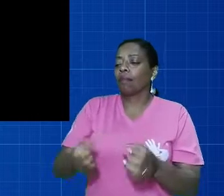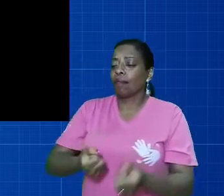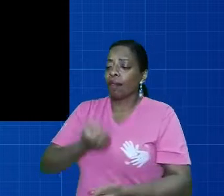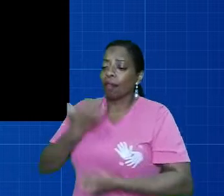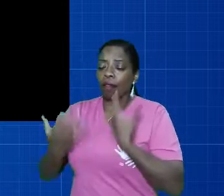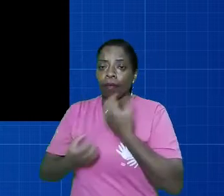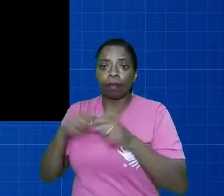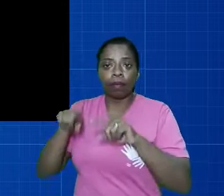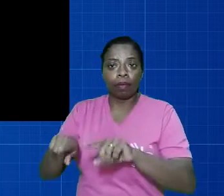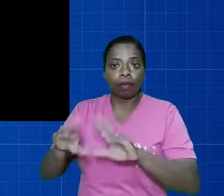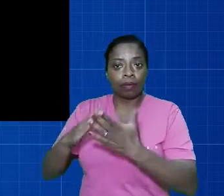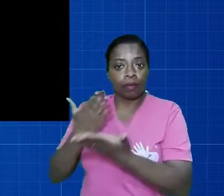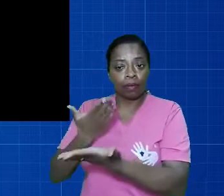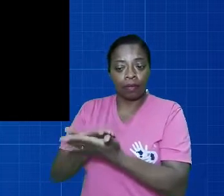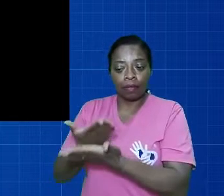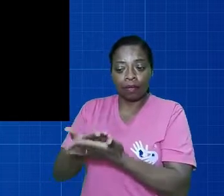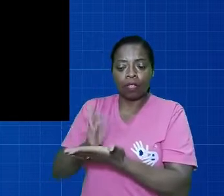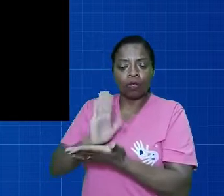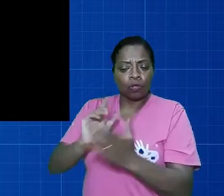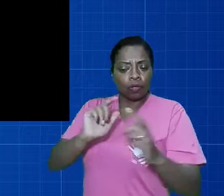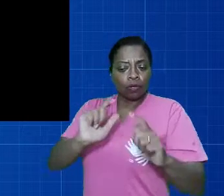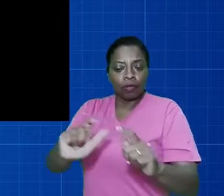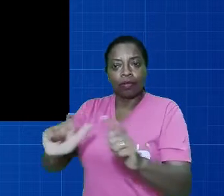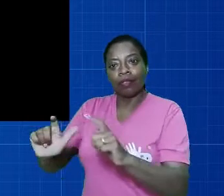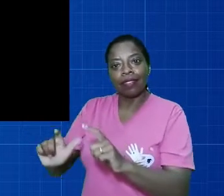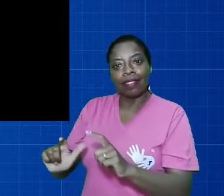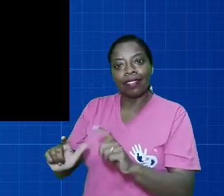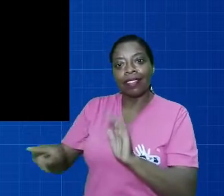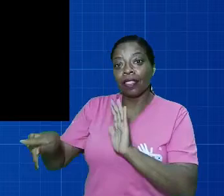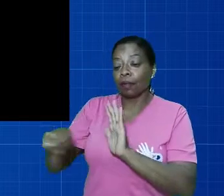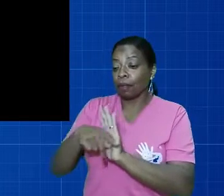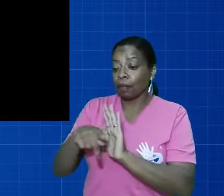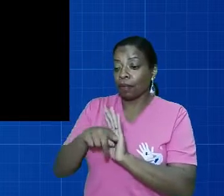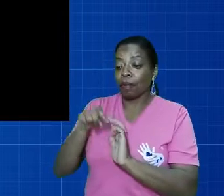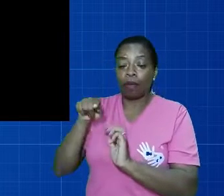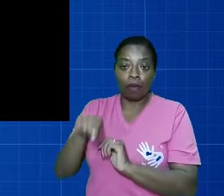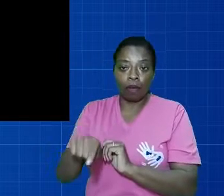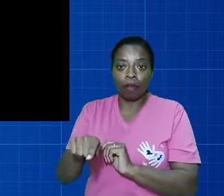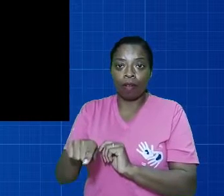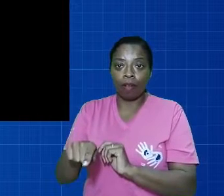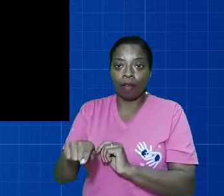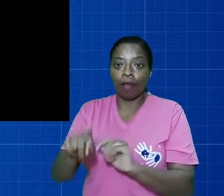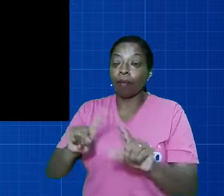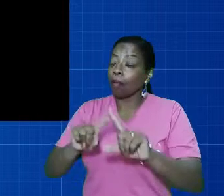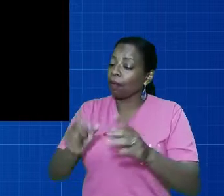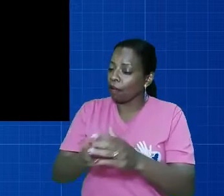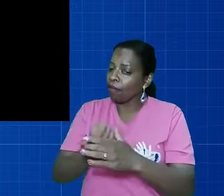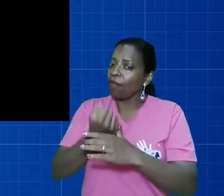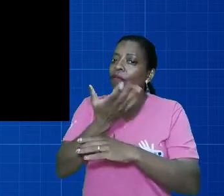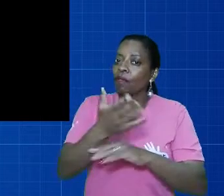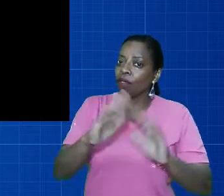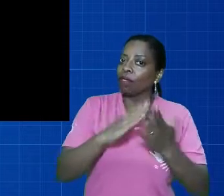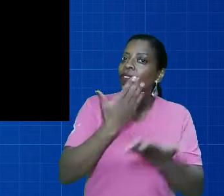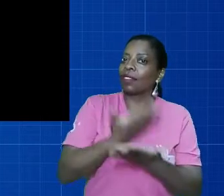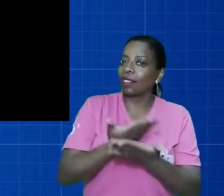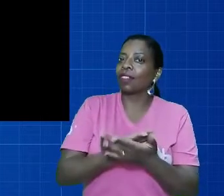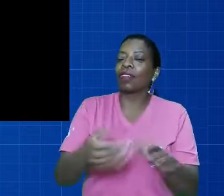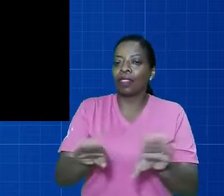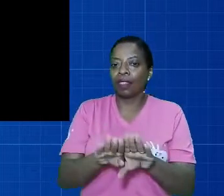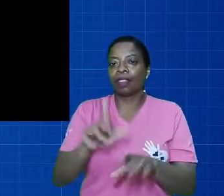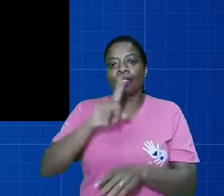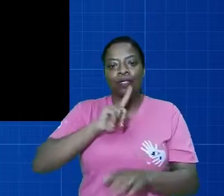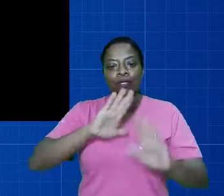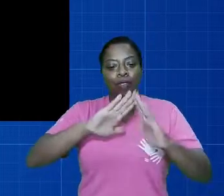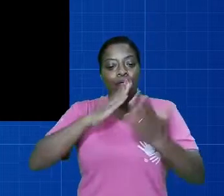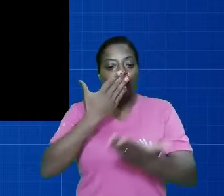num espaço já que, na maioria das vezes, se pensava fora da escola, Então, as escolinhas de arte, né? A